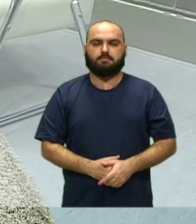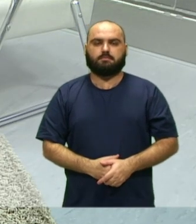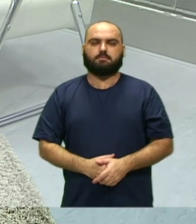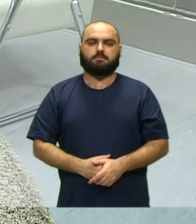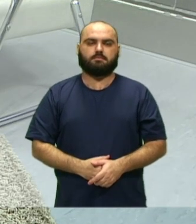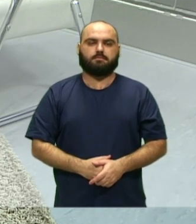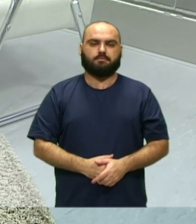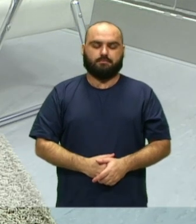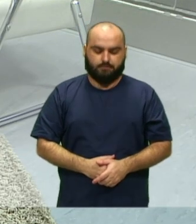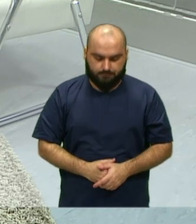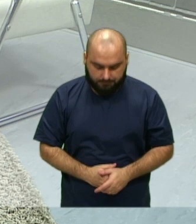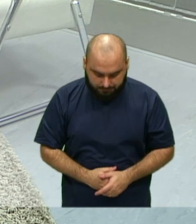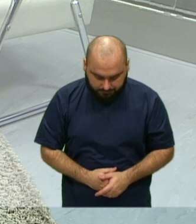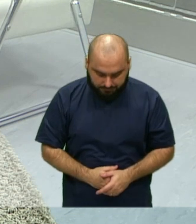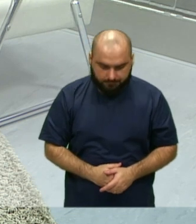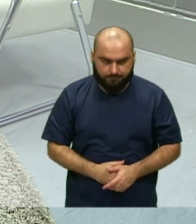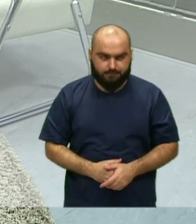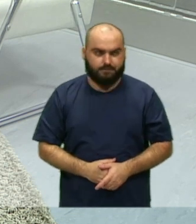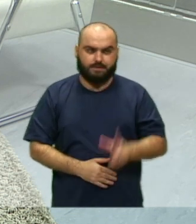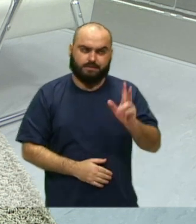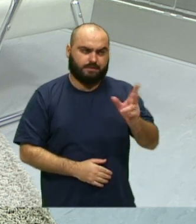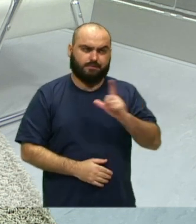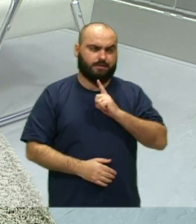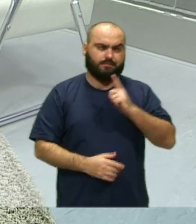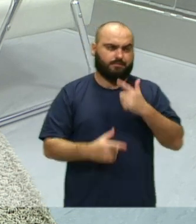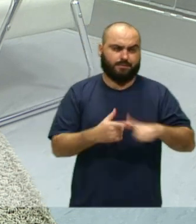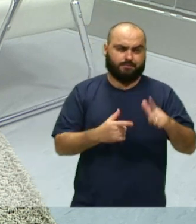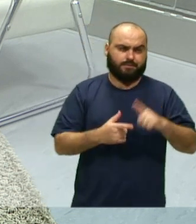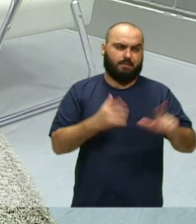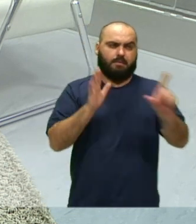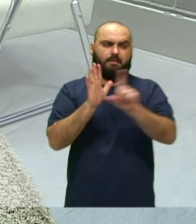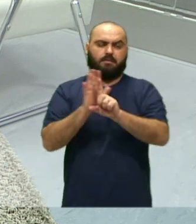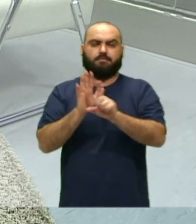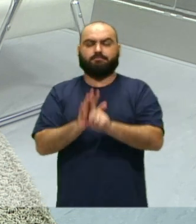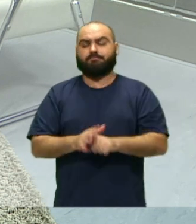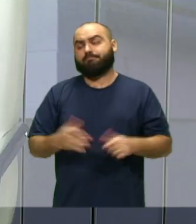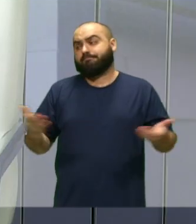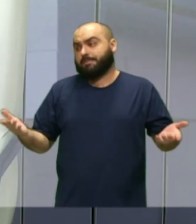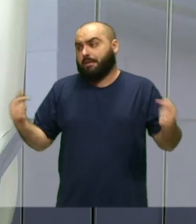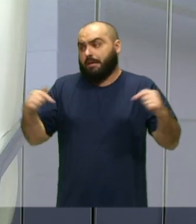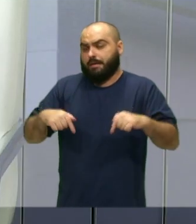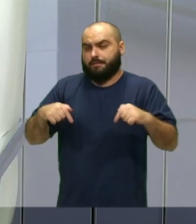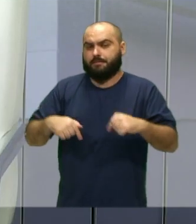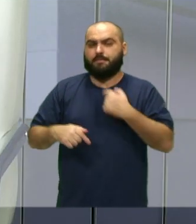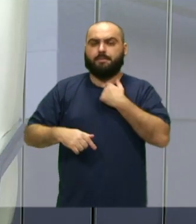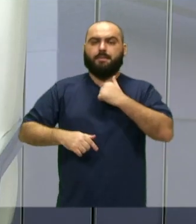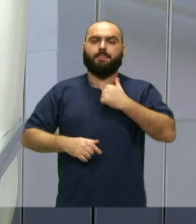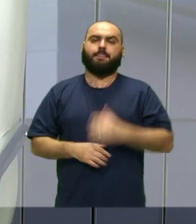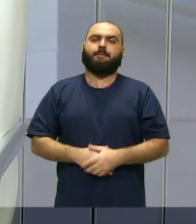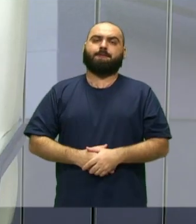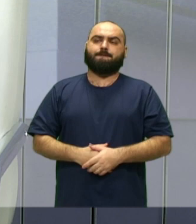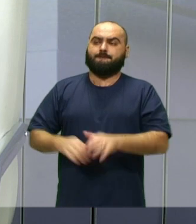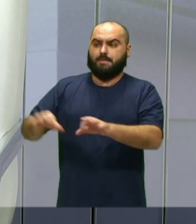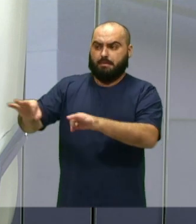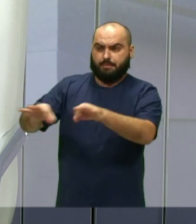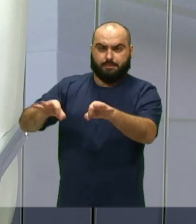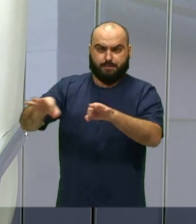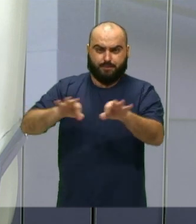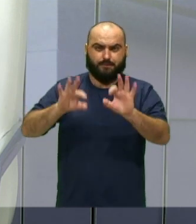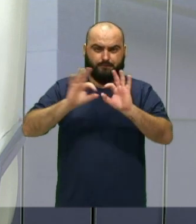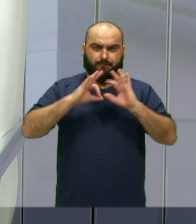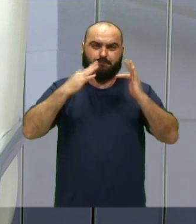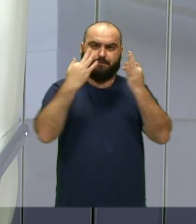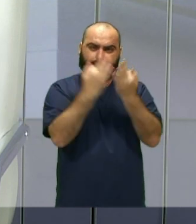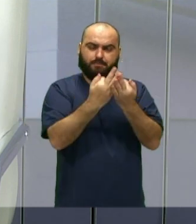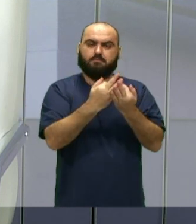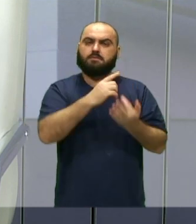de interpretação, né? Às vezes da lei, tudo não, mais. Aqui, infelizmente, quando a gente fala em planejamento familiar, a gente vai